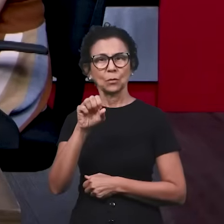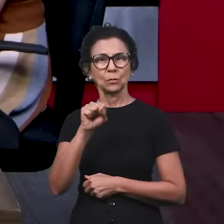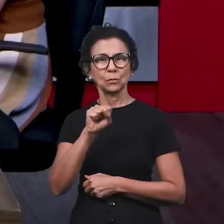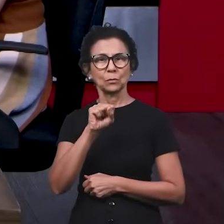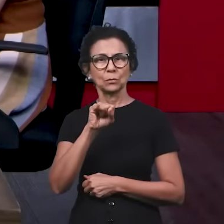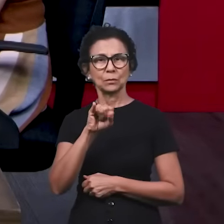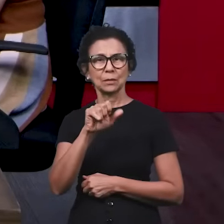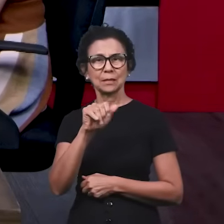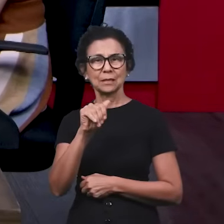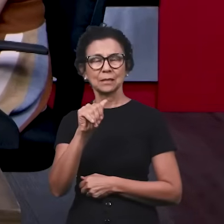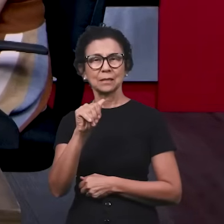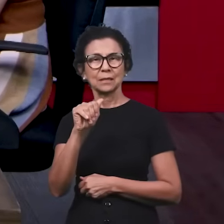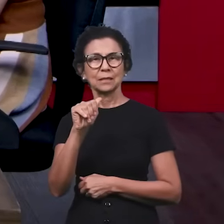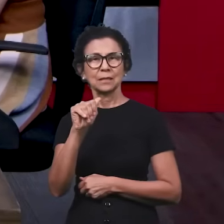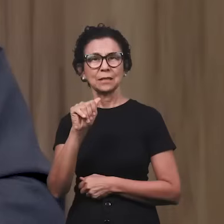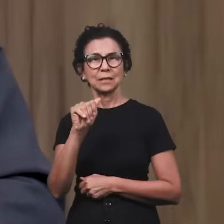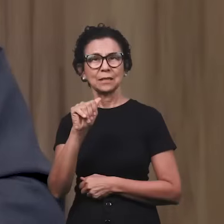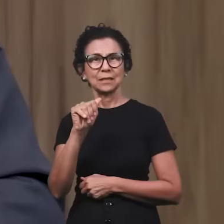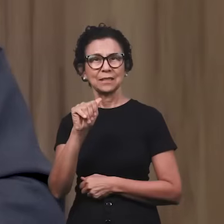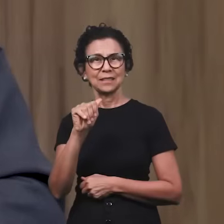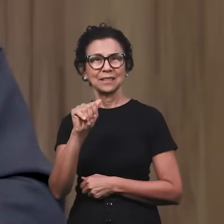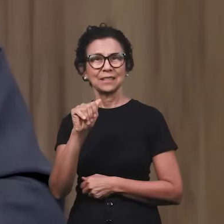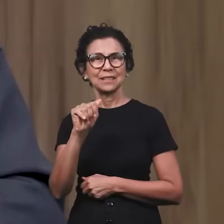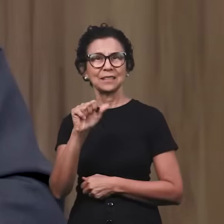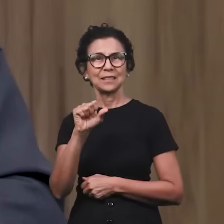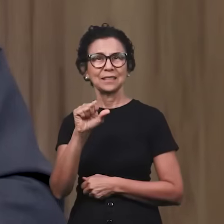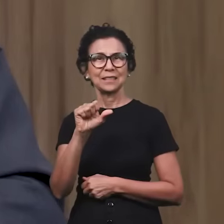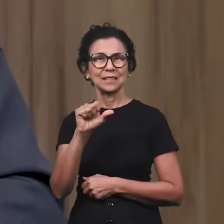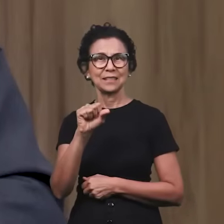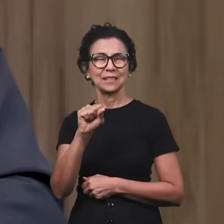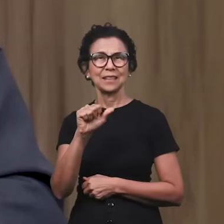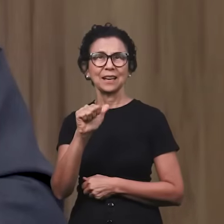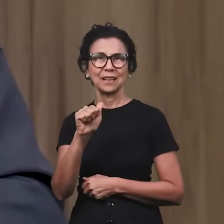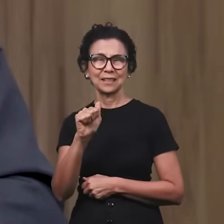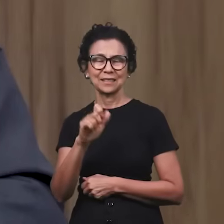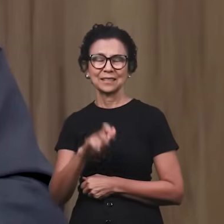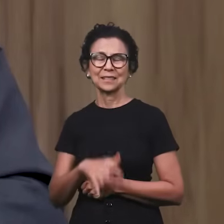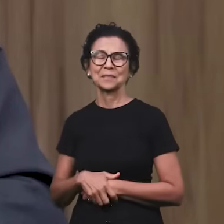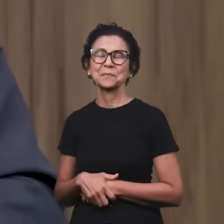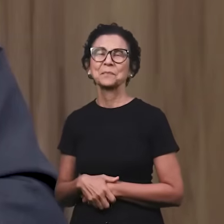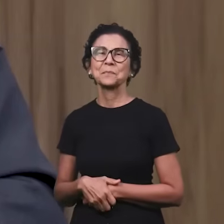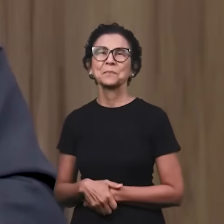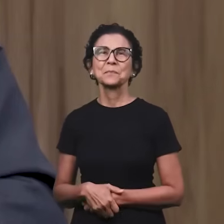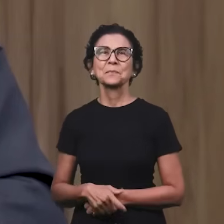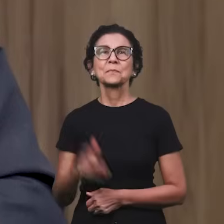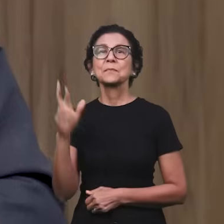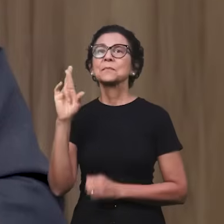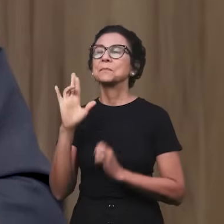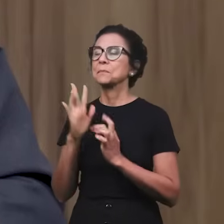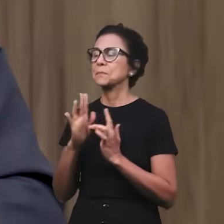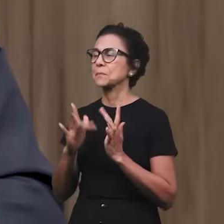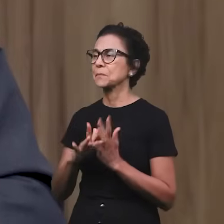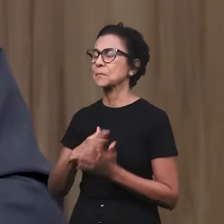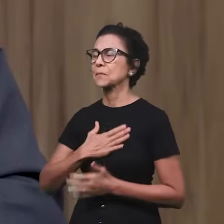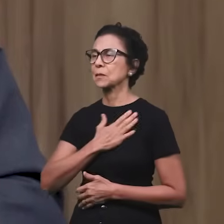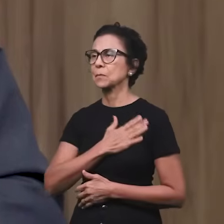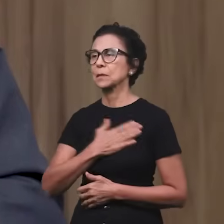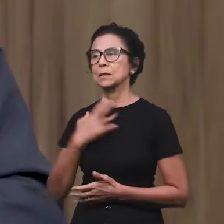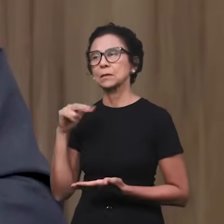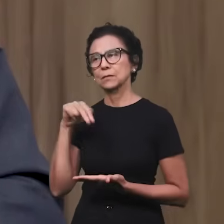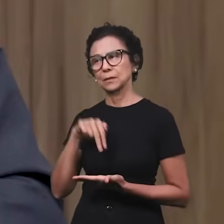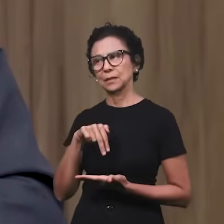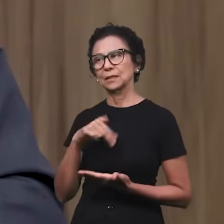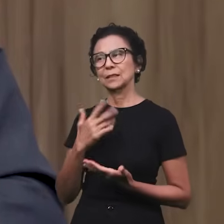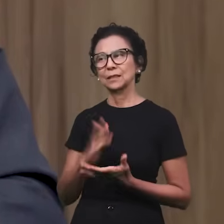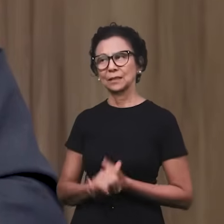Nunes. A paz do Senhor, pastor. A paz do Senhor, irmã. Prazer estar aqui, né? E será muito precioso esse